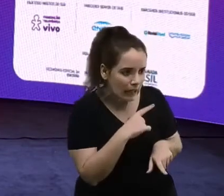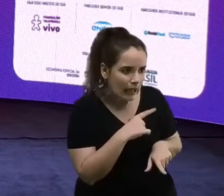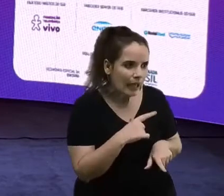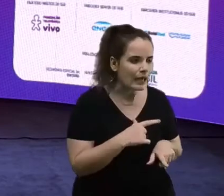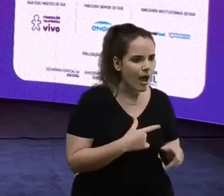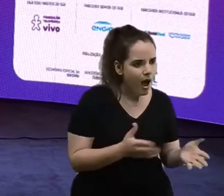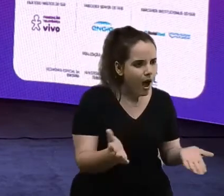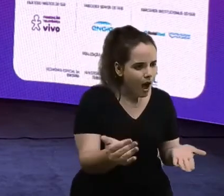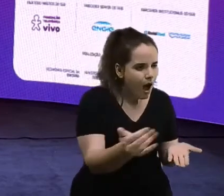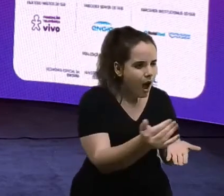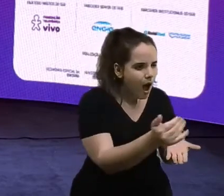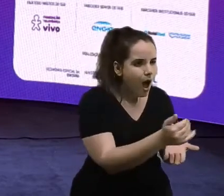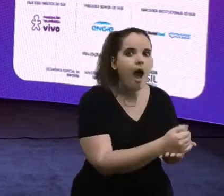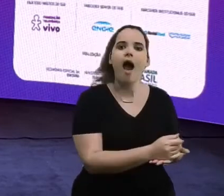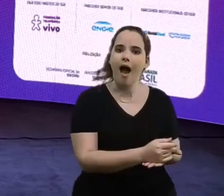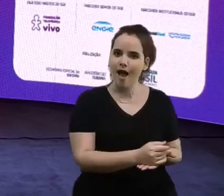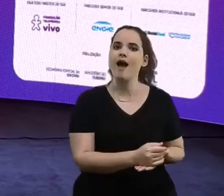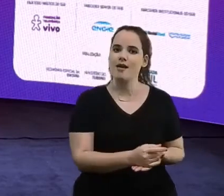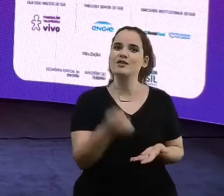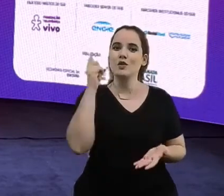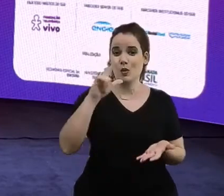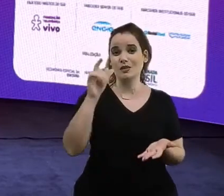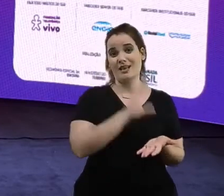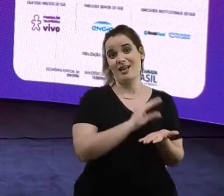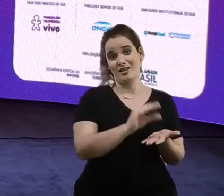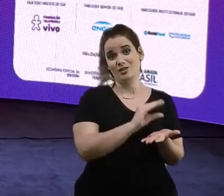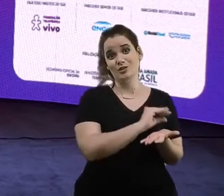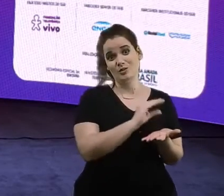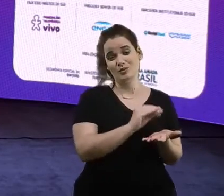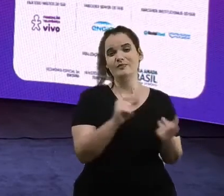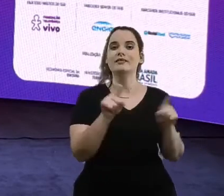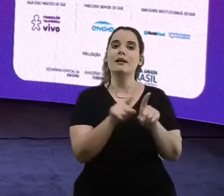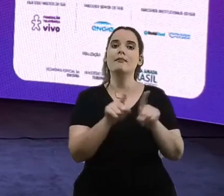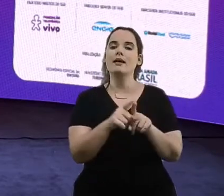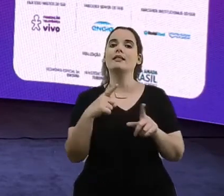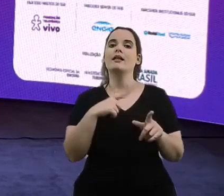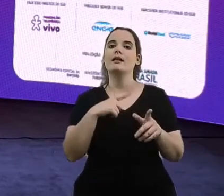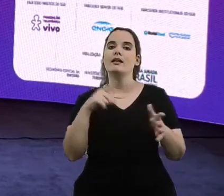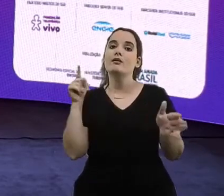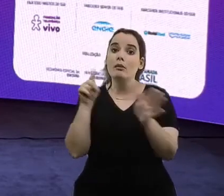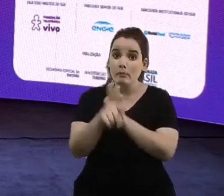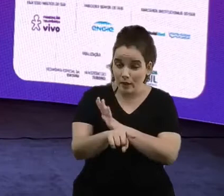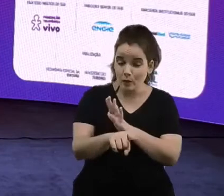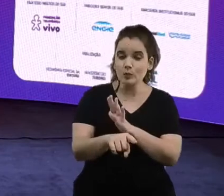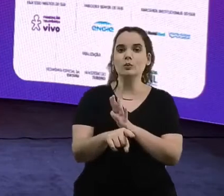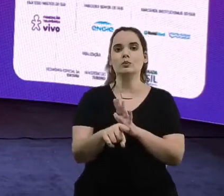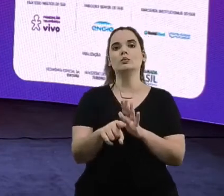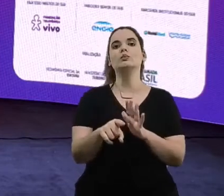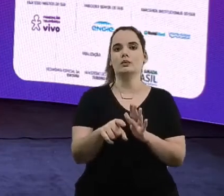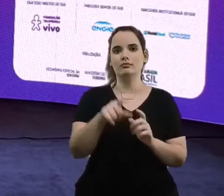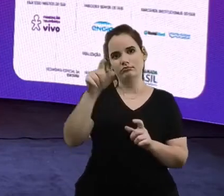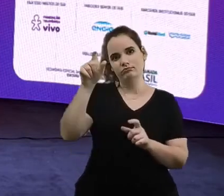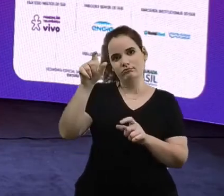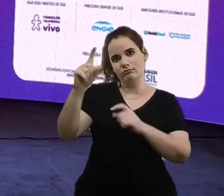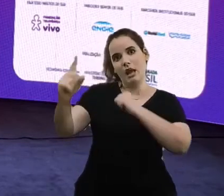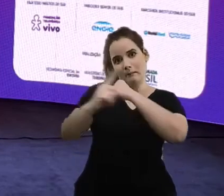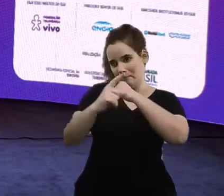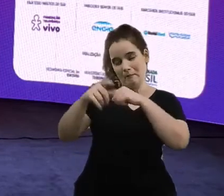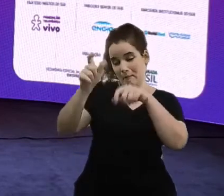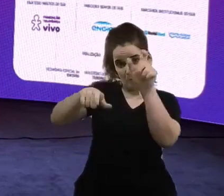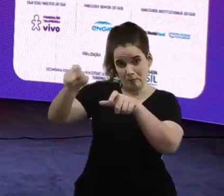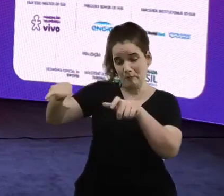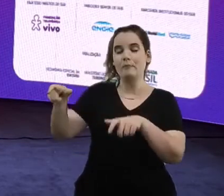consegue coletar, né? E aí eu quero trazer uma pergunta do público, se vocês estão envolvidas em